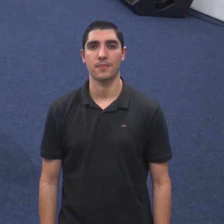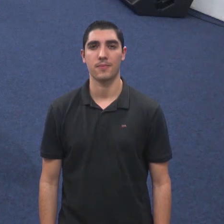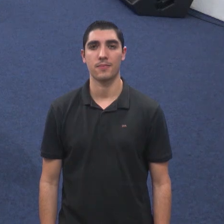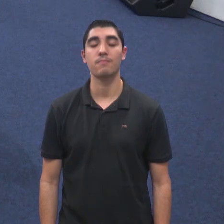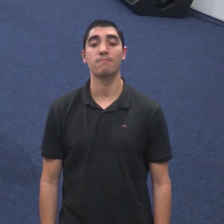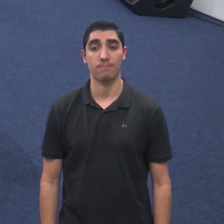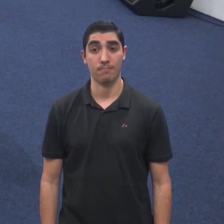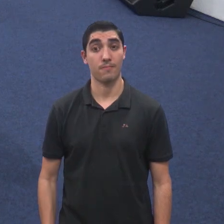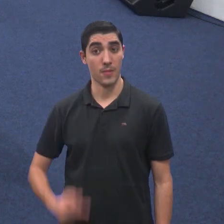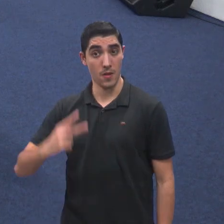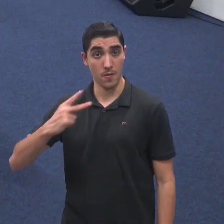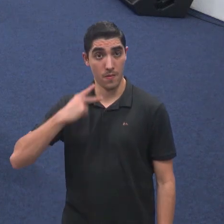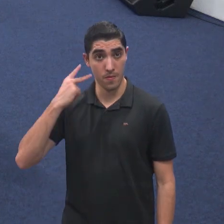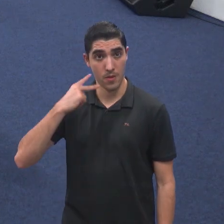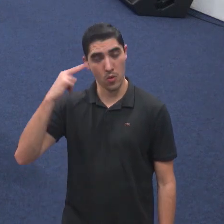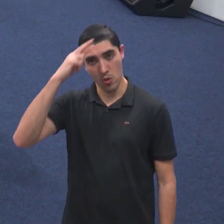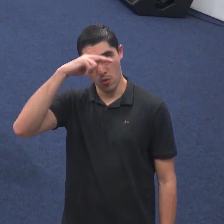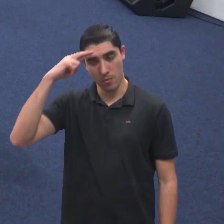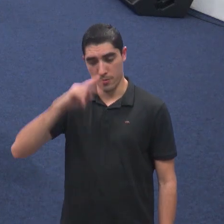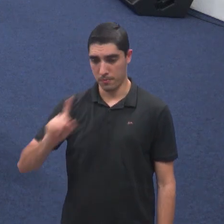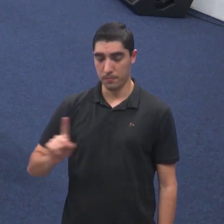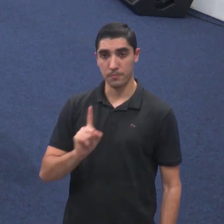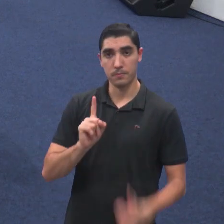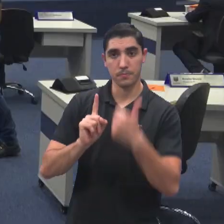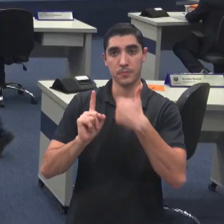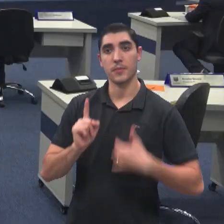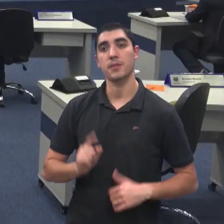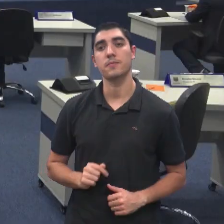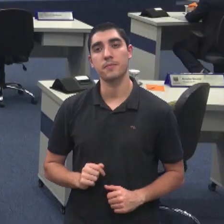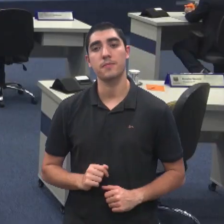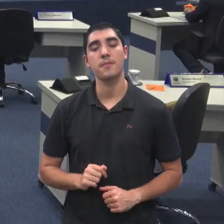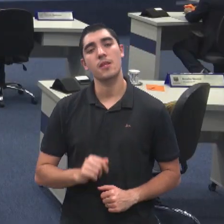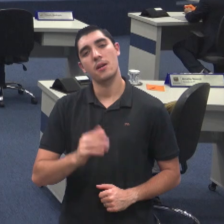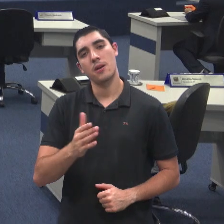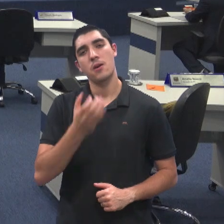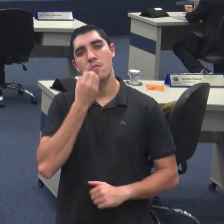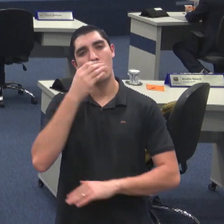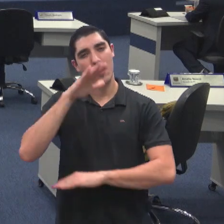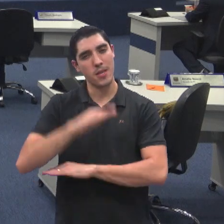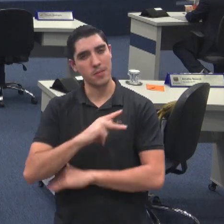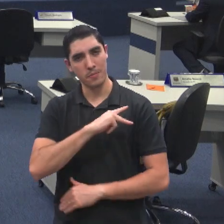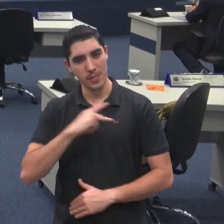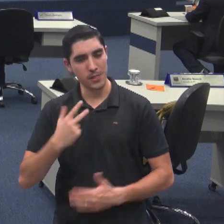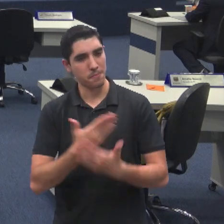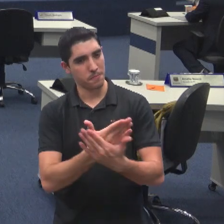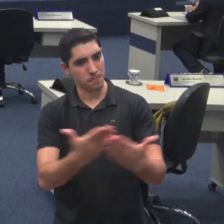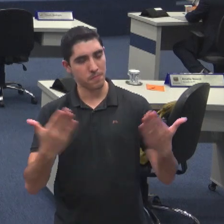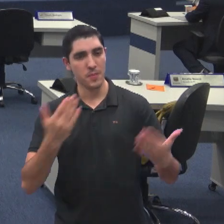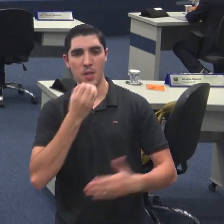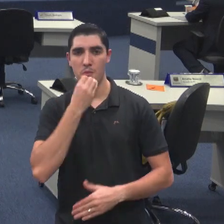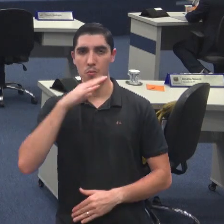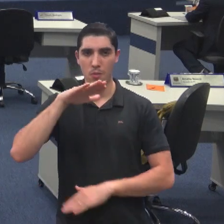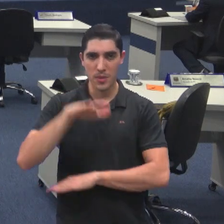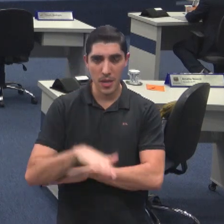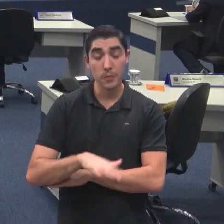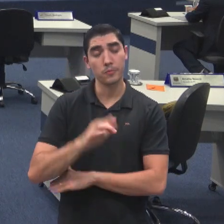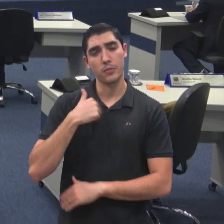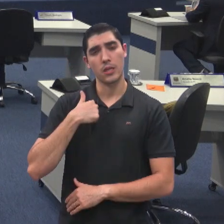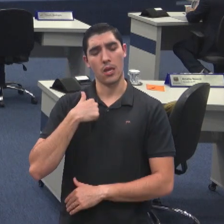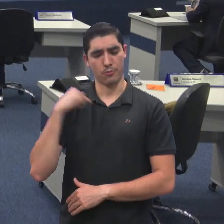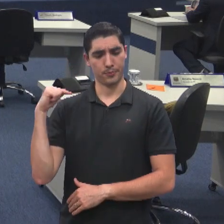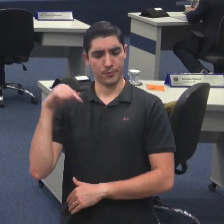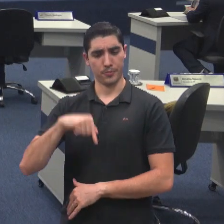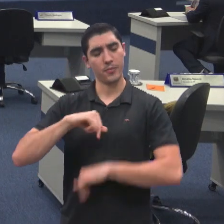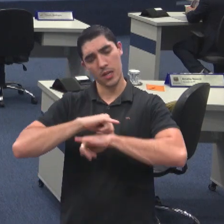Questão de ordem, o vereador Roberto Chagas. Senhor presidente, boa tarde a todos. Eu quero só deixar registrado nesses